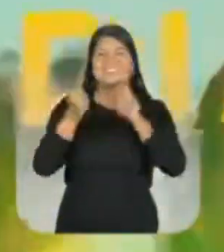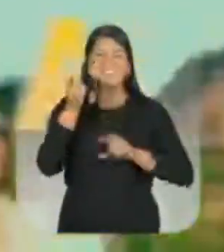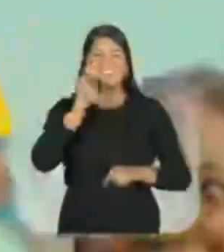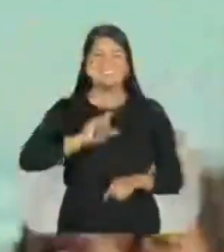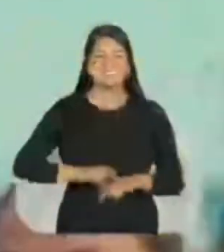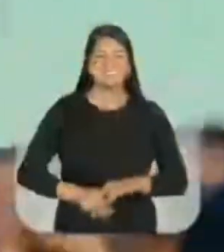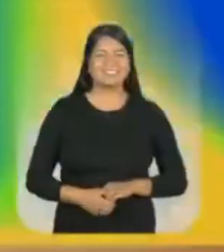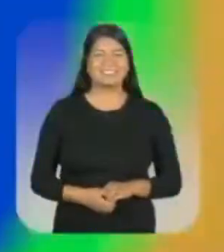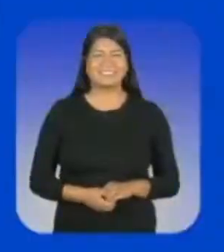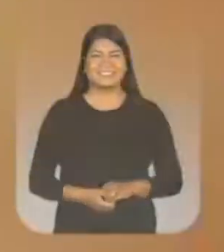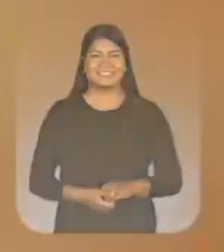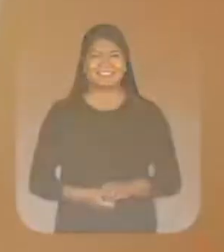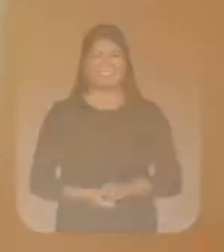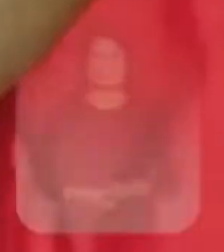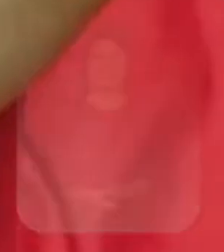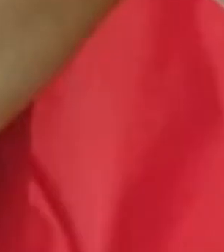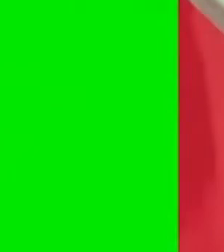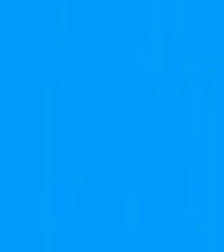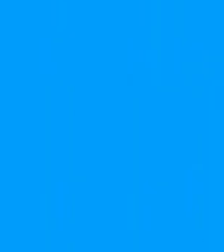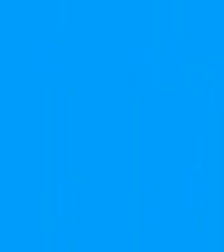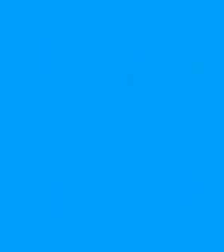Novo voto a cada dia, vamos